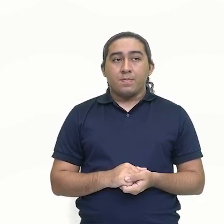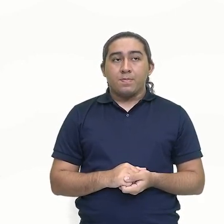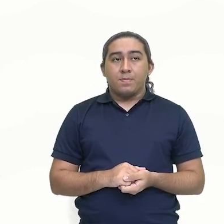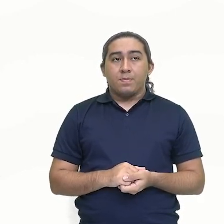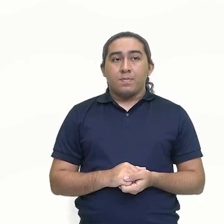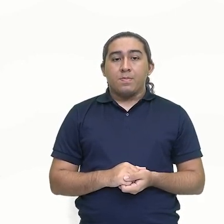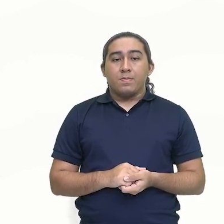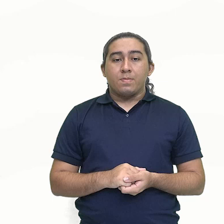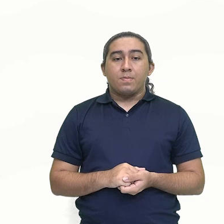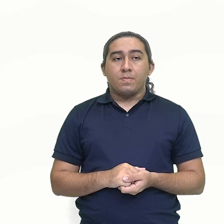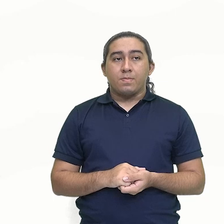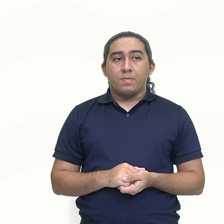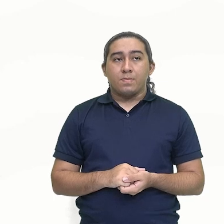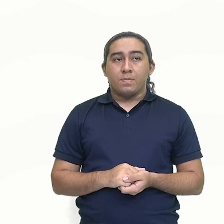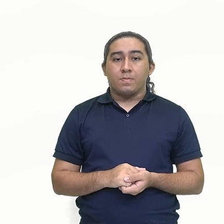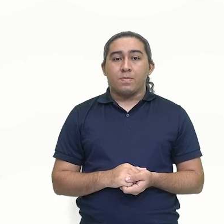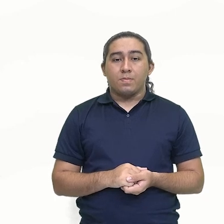que